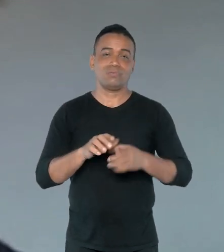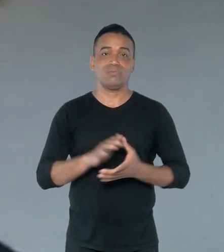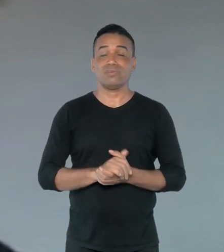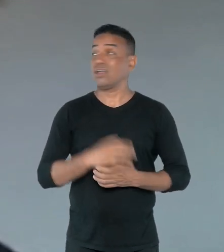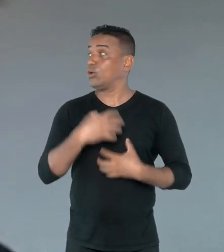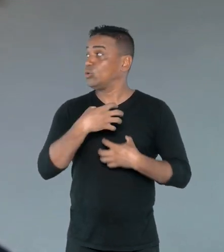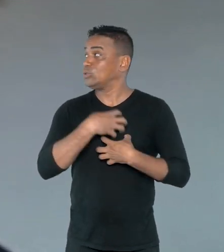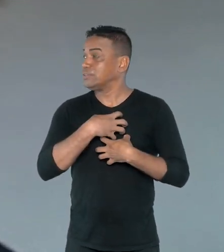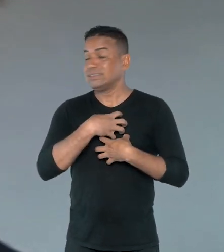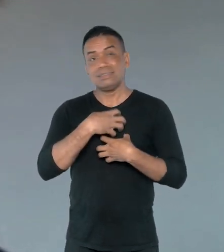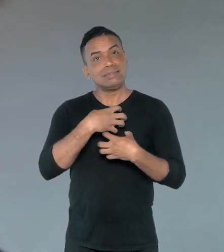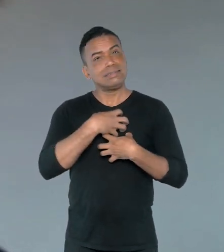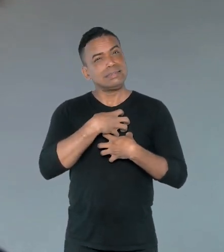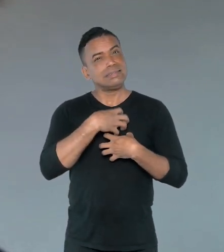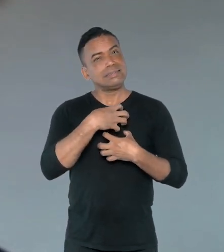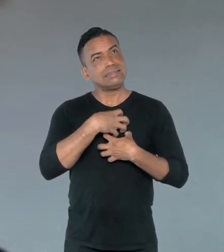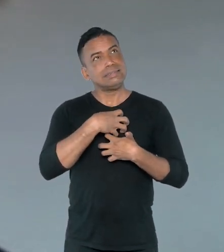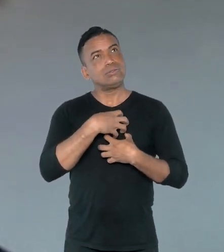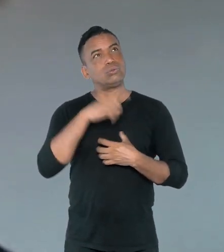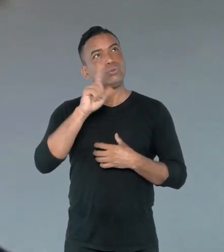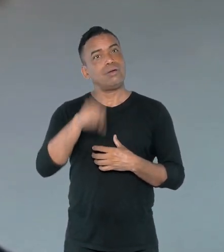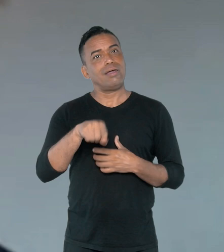sinto